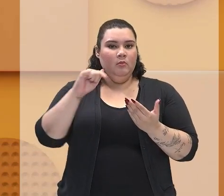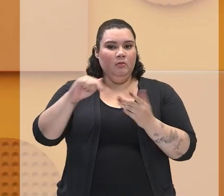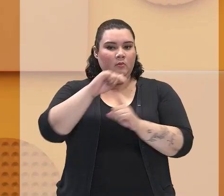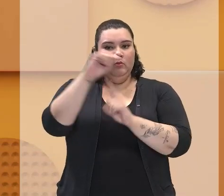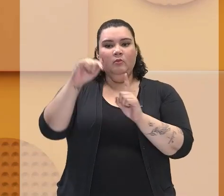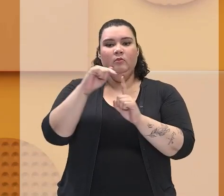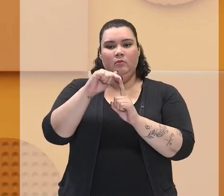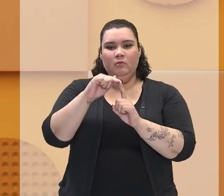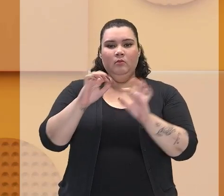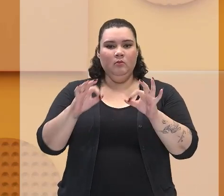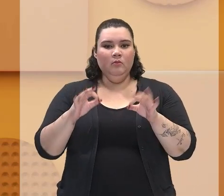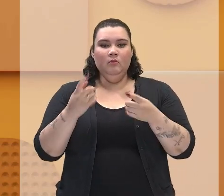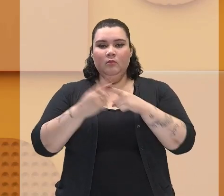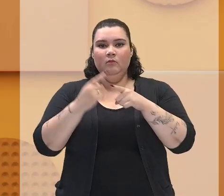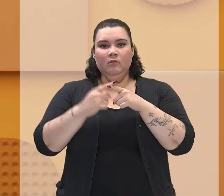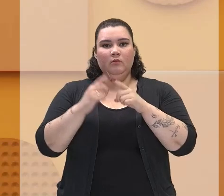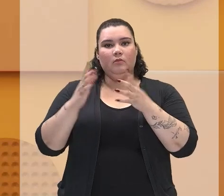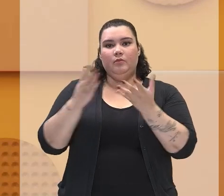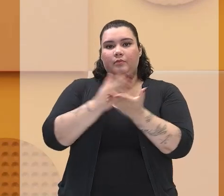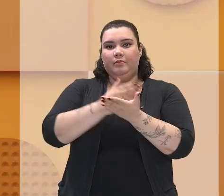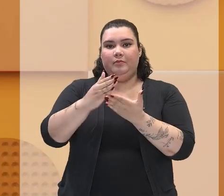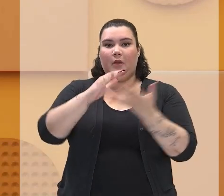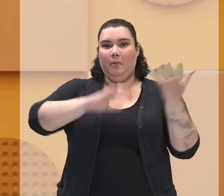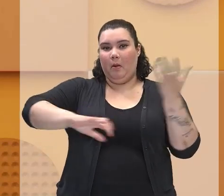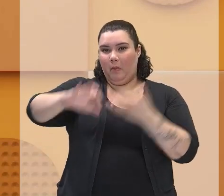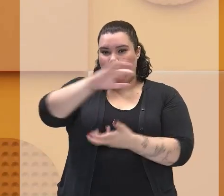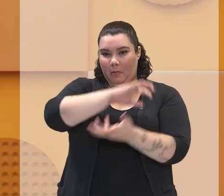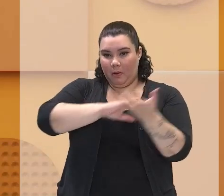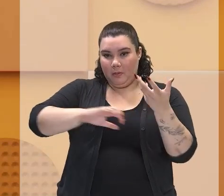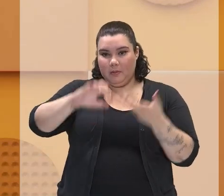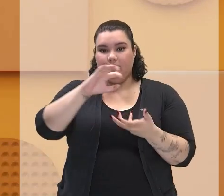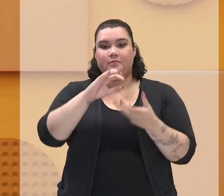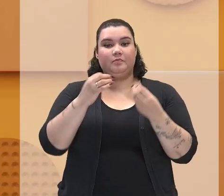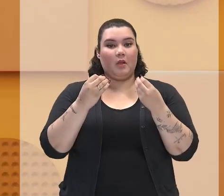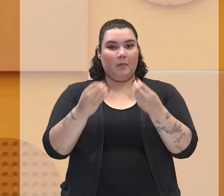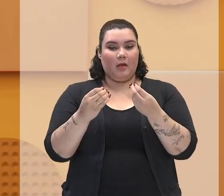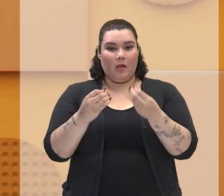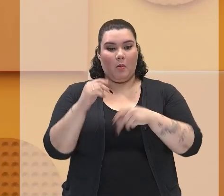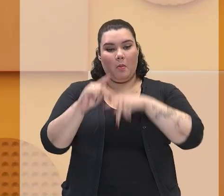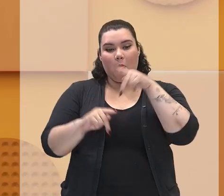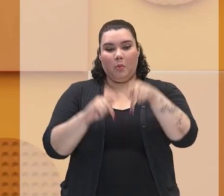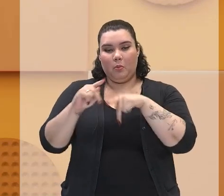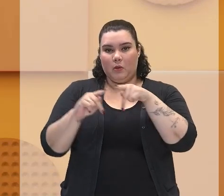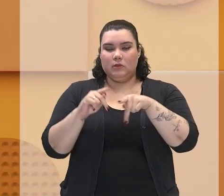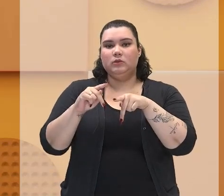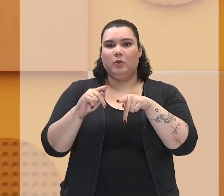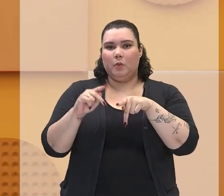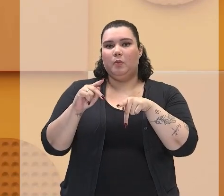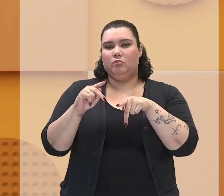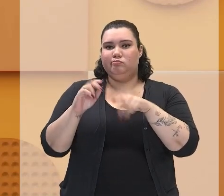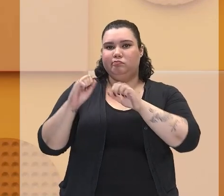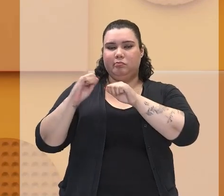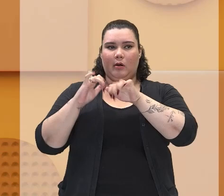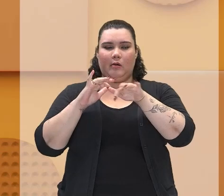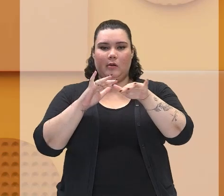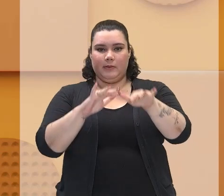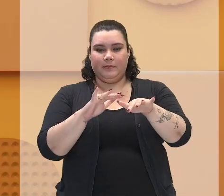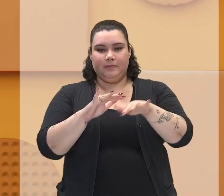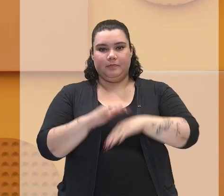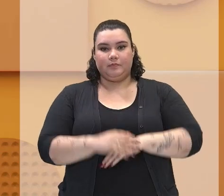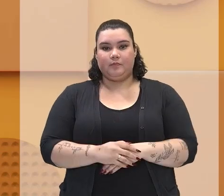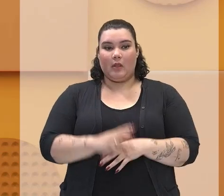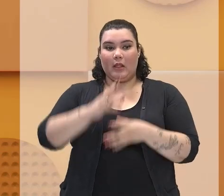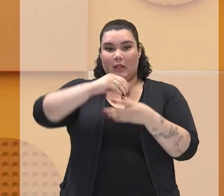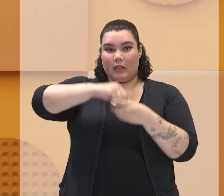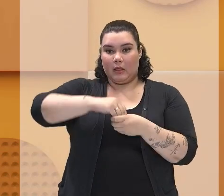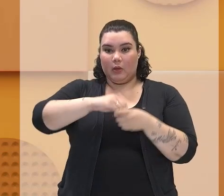objetivo. Por quê? Porque eles vão tomá-la. Então, o símbolo foi tomado para quem? Para a população comum. Outra questão, dentro da Bastilha também